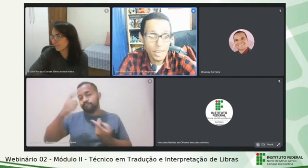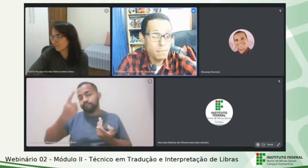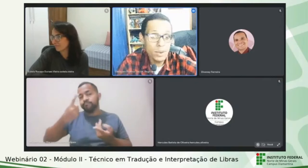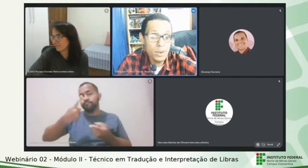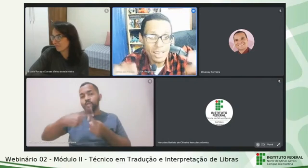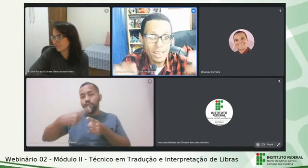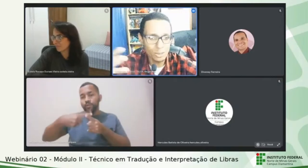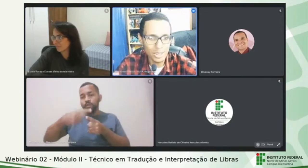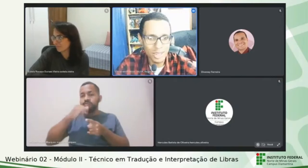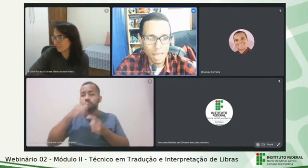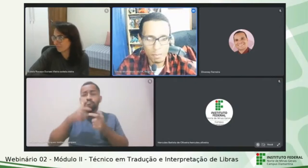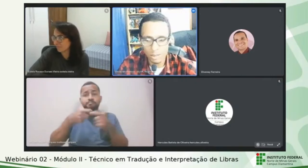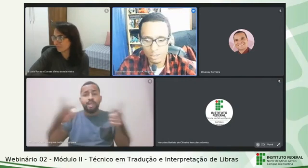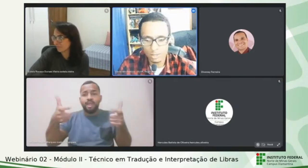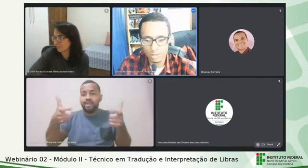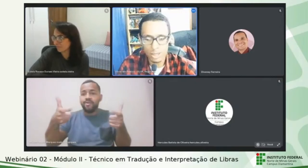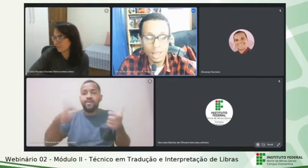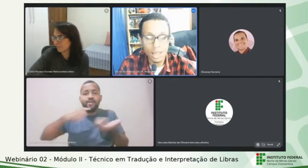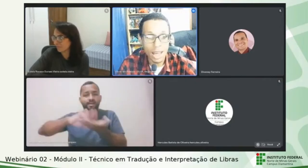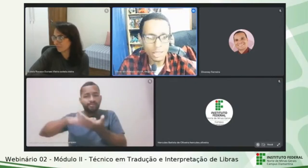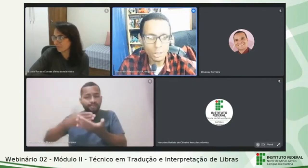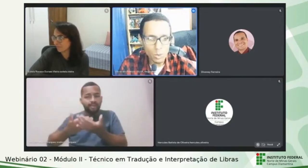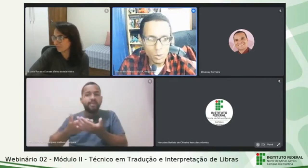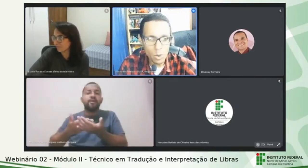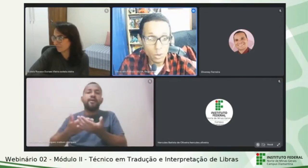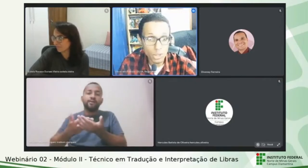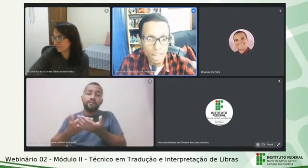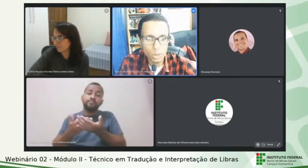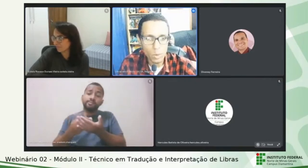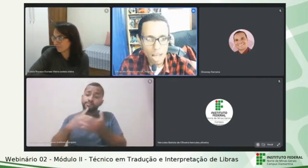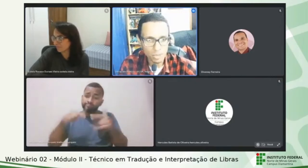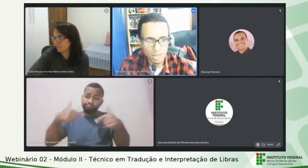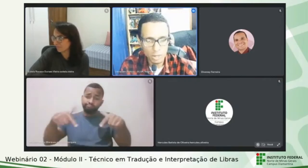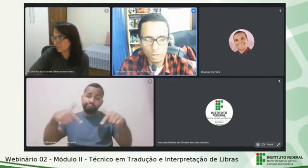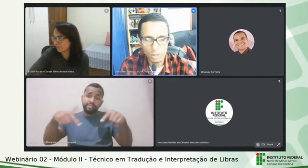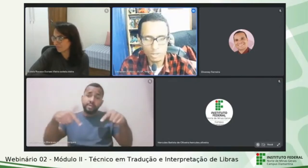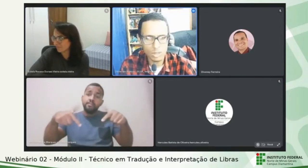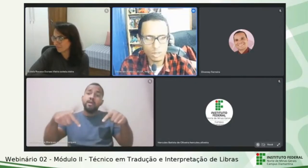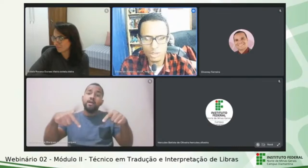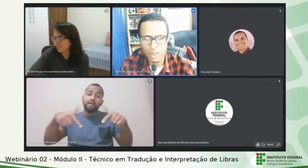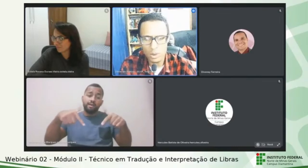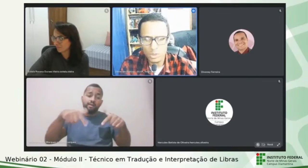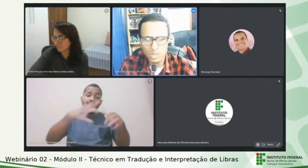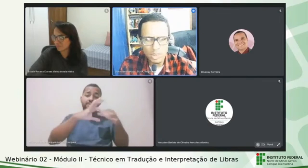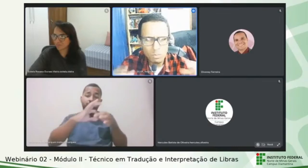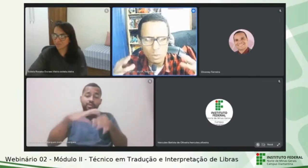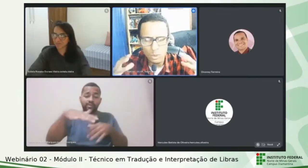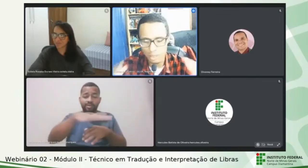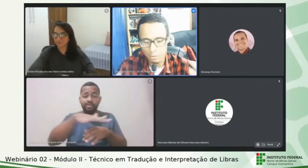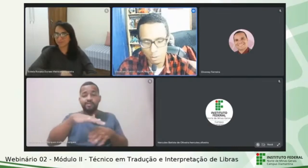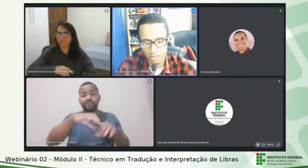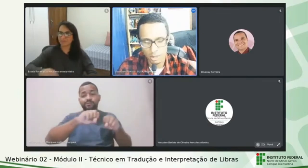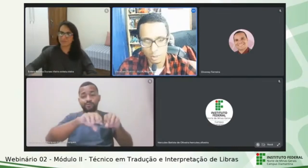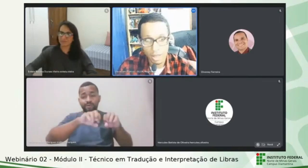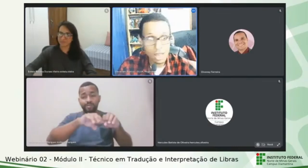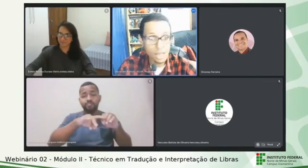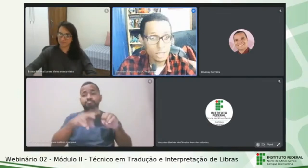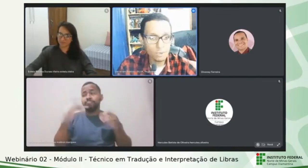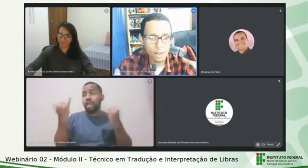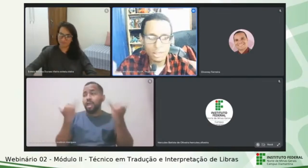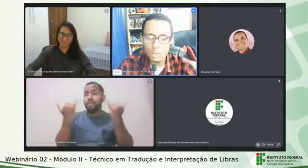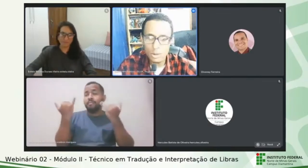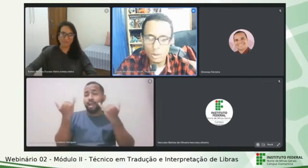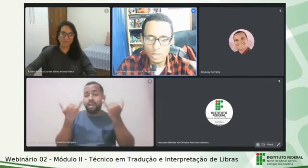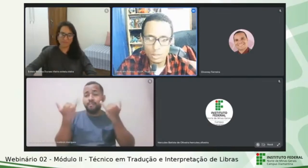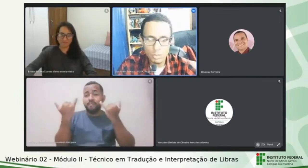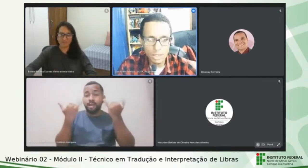Porque a maioria dos intérpretes atuam ou já atuaram nesse contexto. Então, você vai conseguir muita informação.